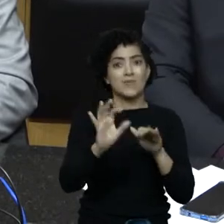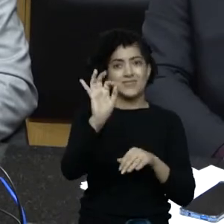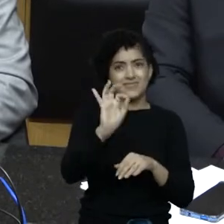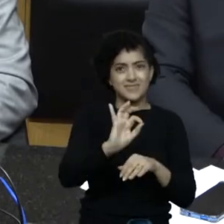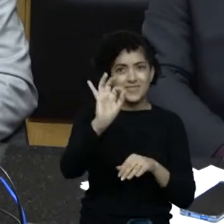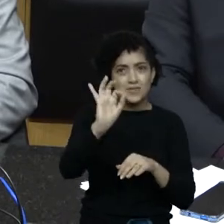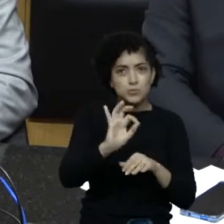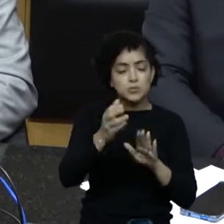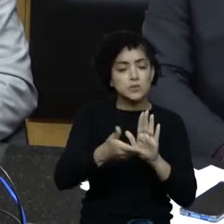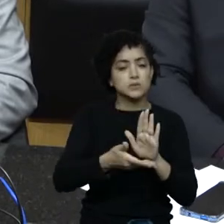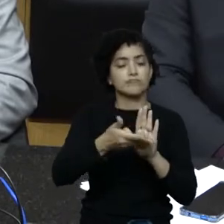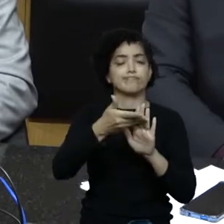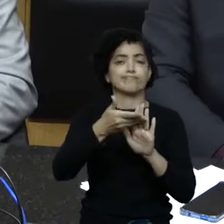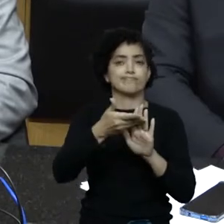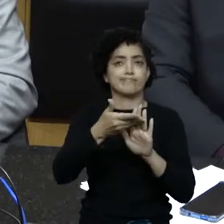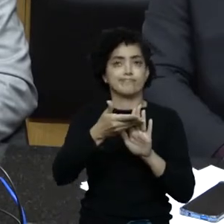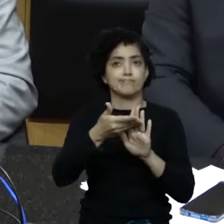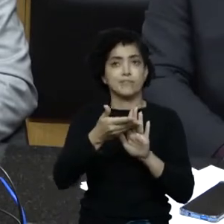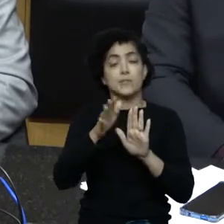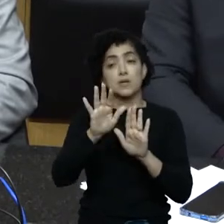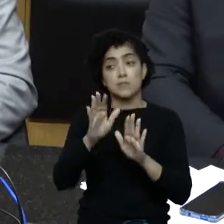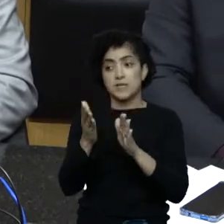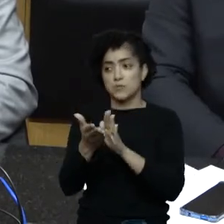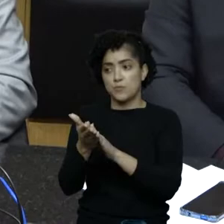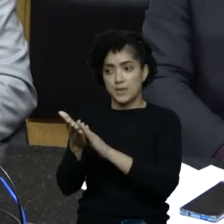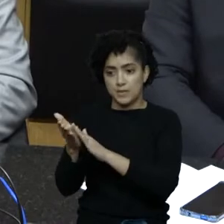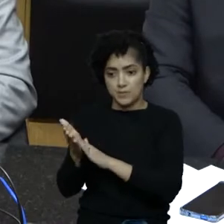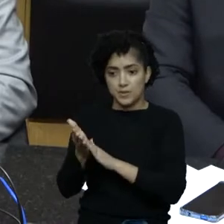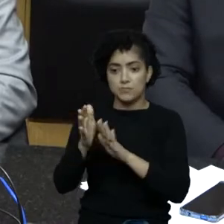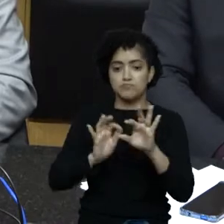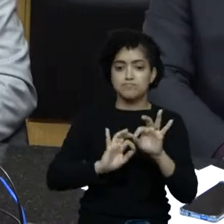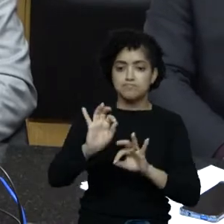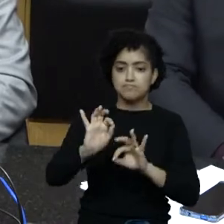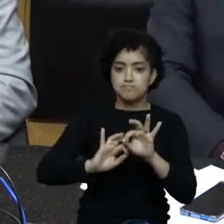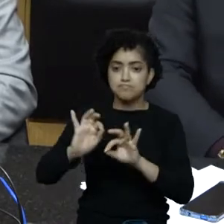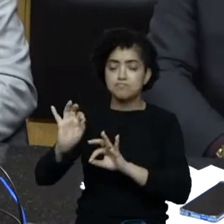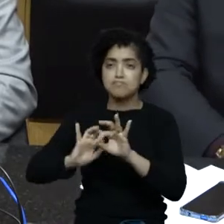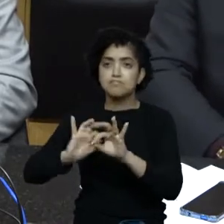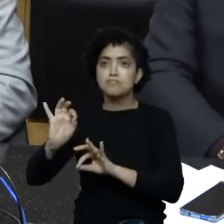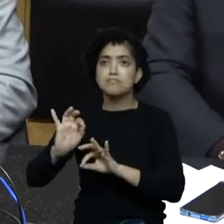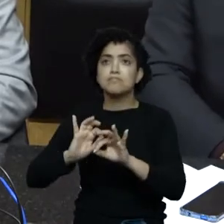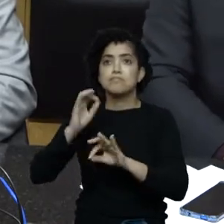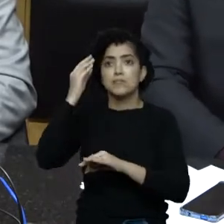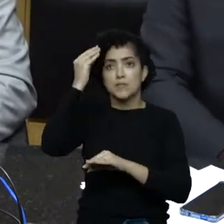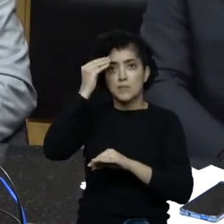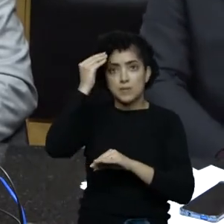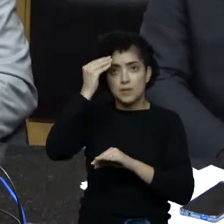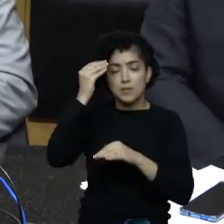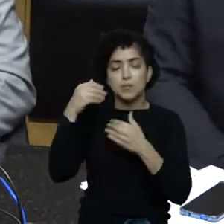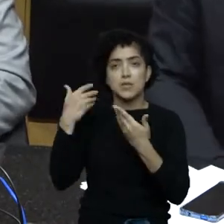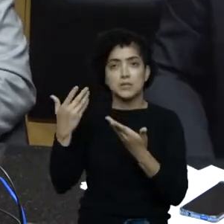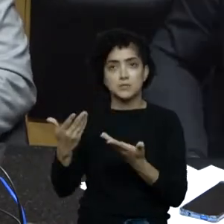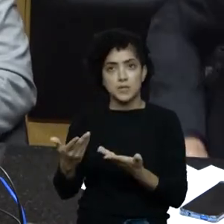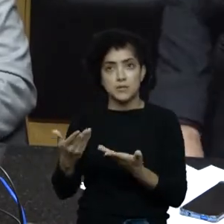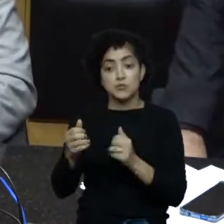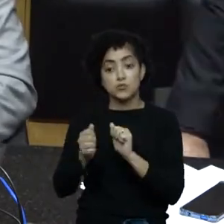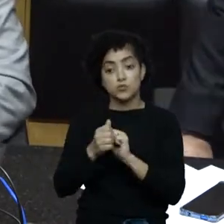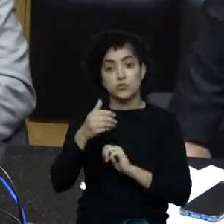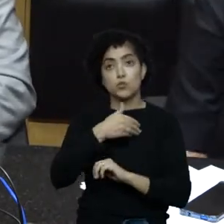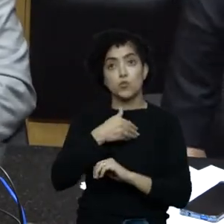o que nós estamos fazendo aqui para ver nisso vossa excelência pela construção pela Sapiência da construção junto ao governo do estado